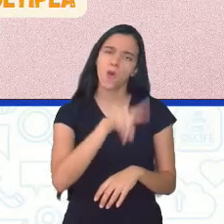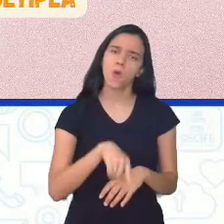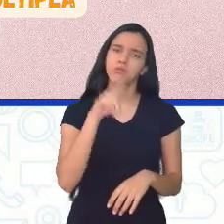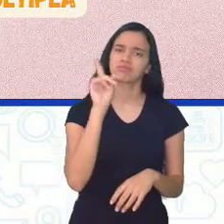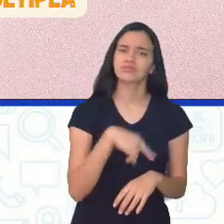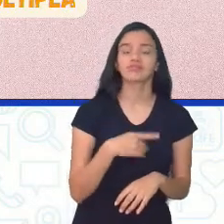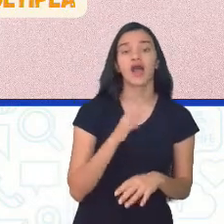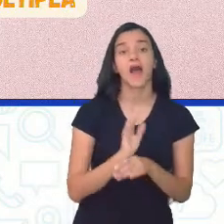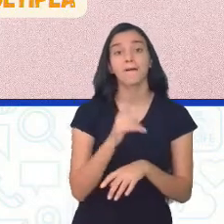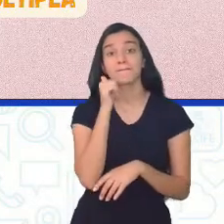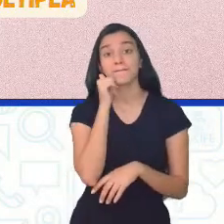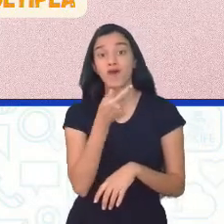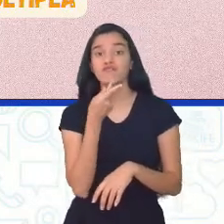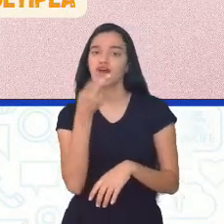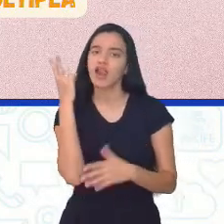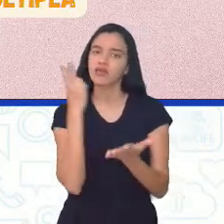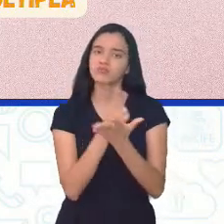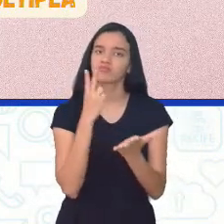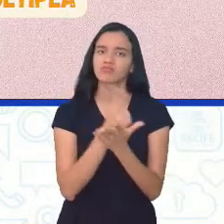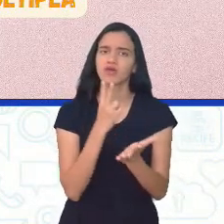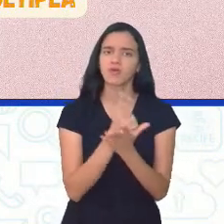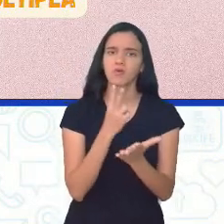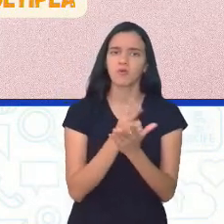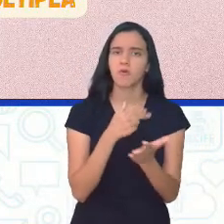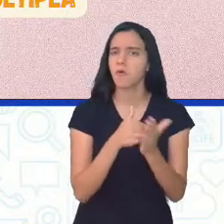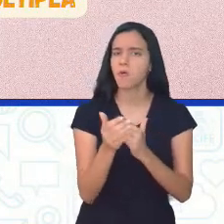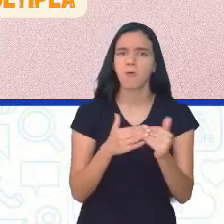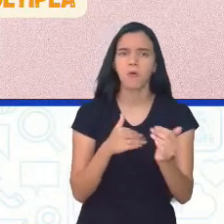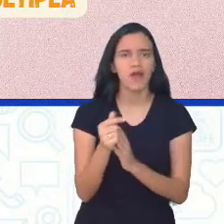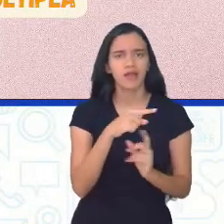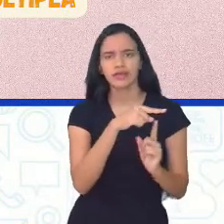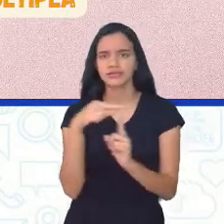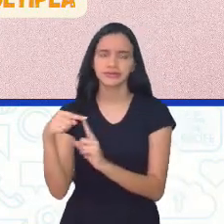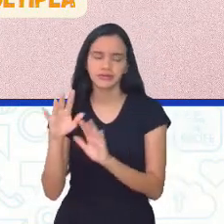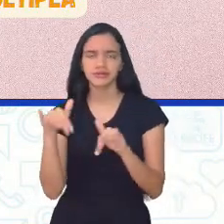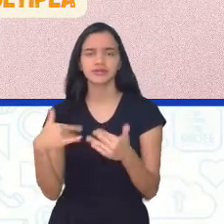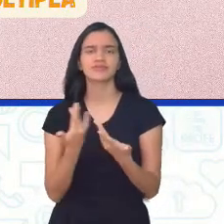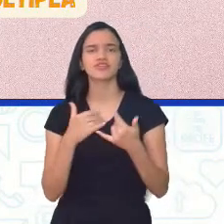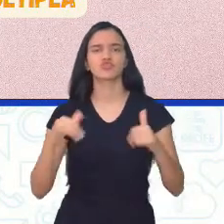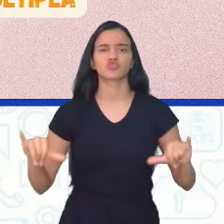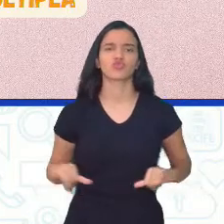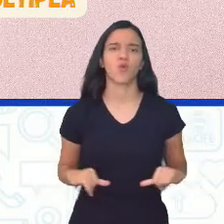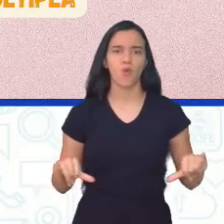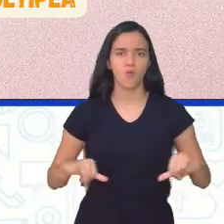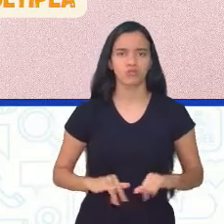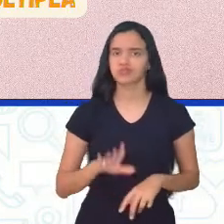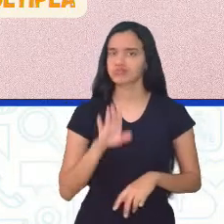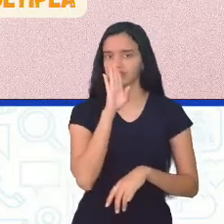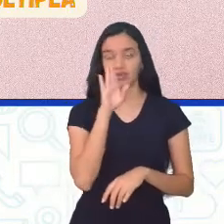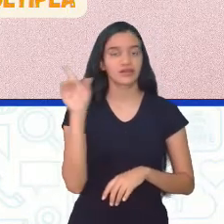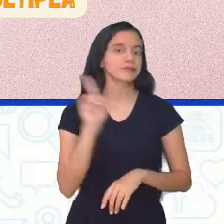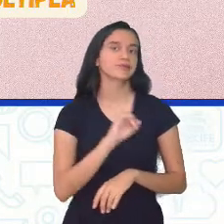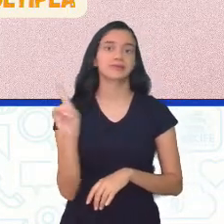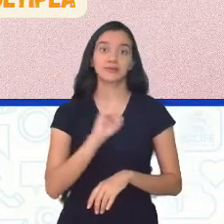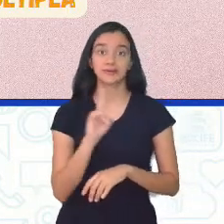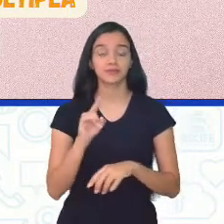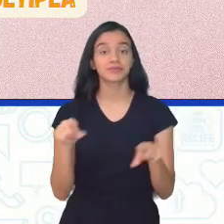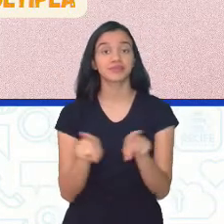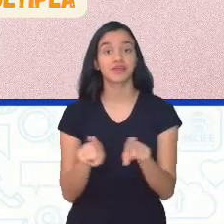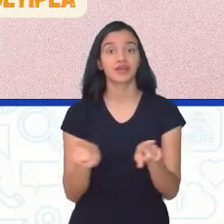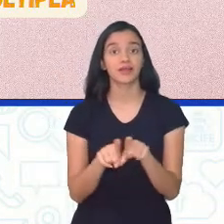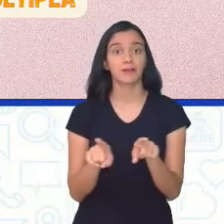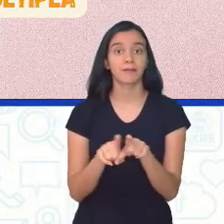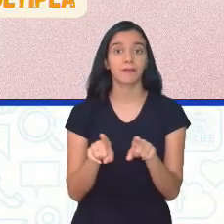sempre falar, não é? Qualquer tipo de violência que ela esteja sofrendo, não ficar calada, não é? E também a